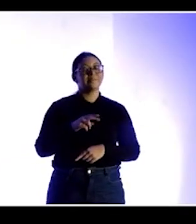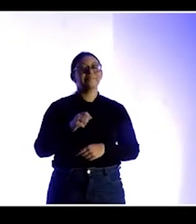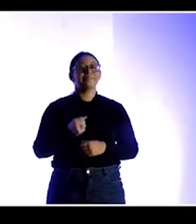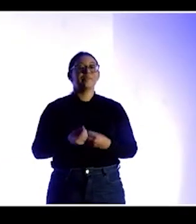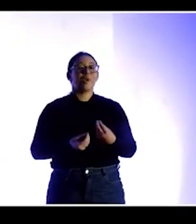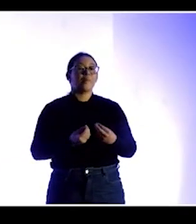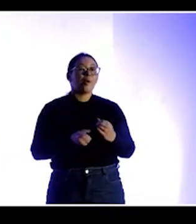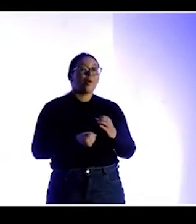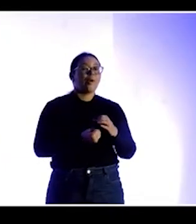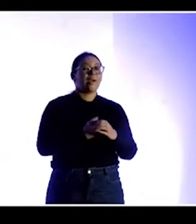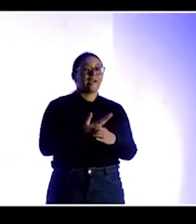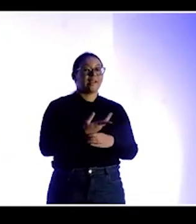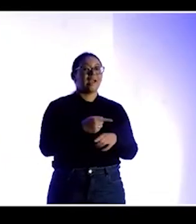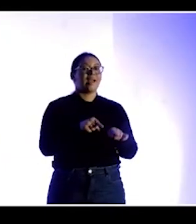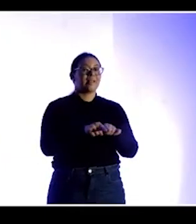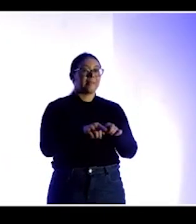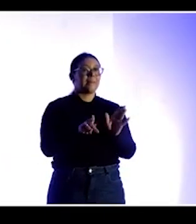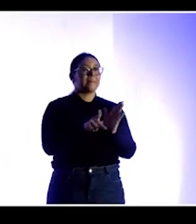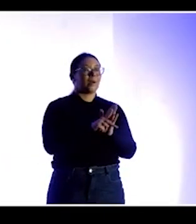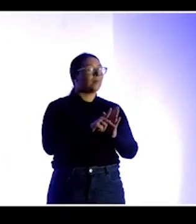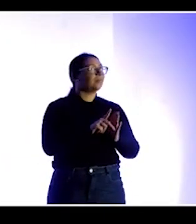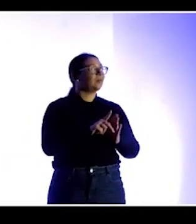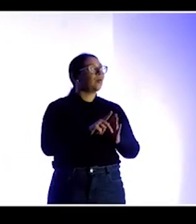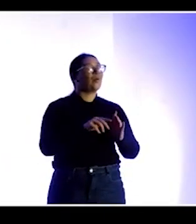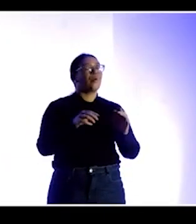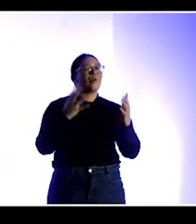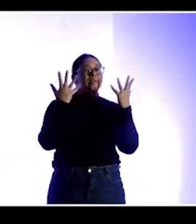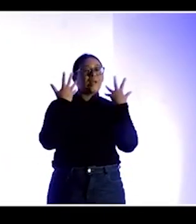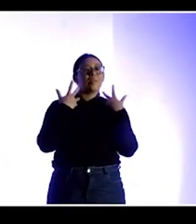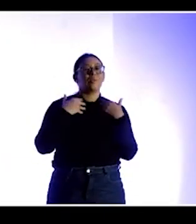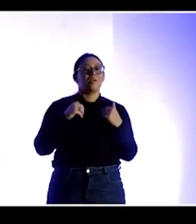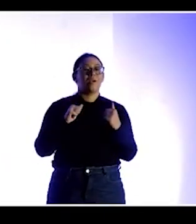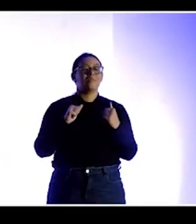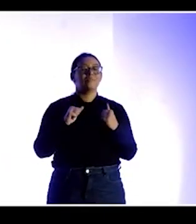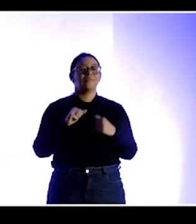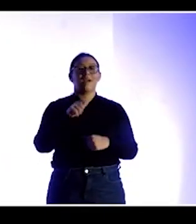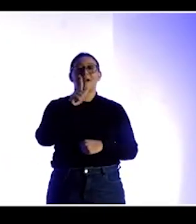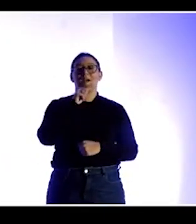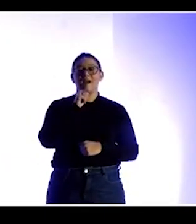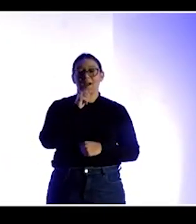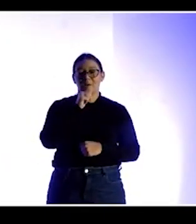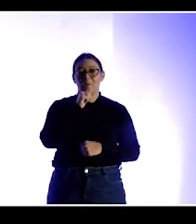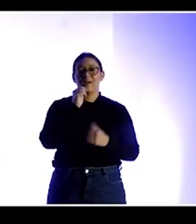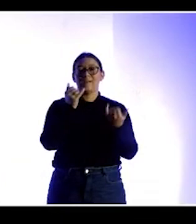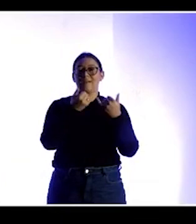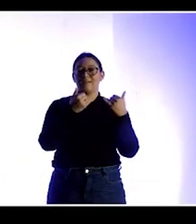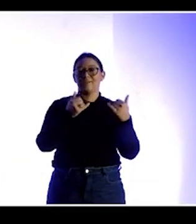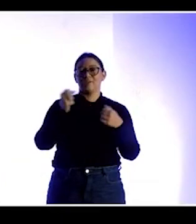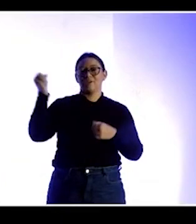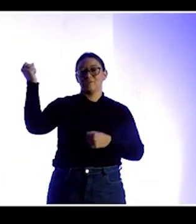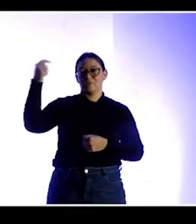produzido todo no prédio aqui com tudo que veio do céu. Água e energia elétrica solar.